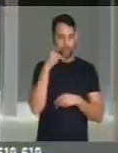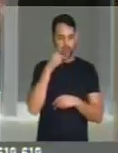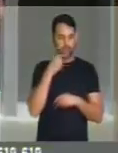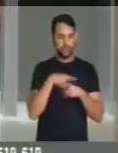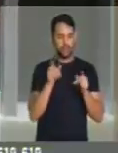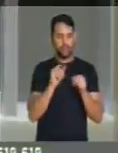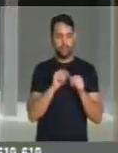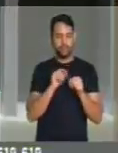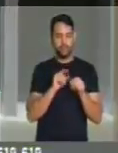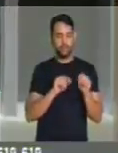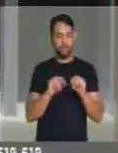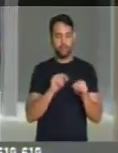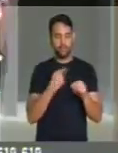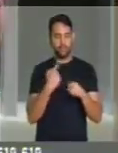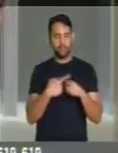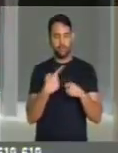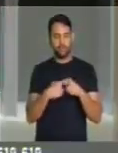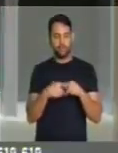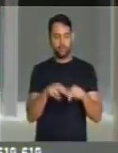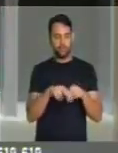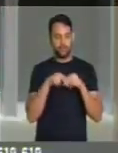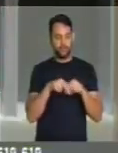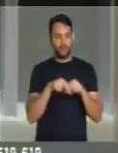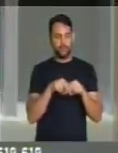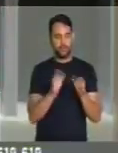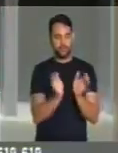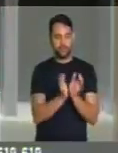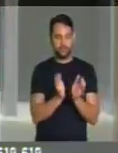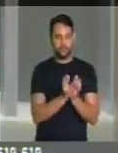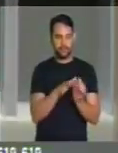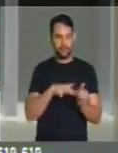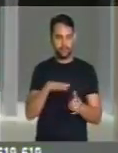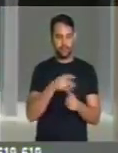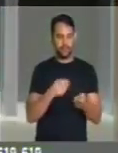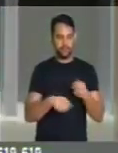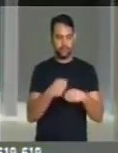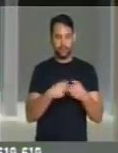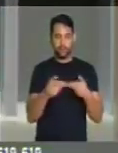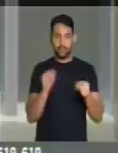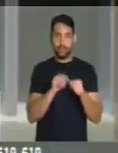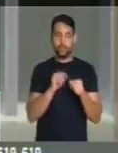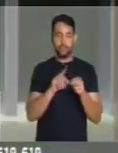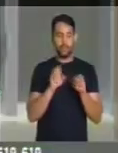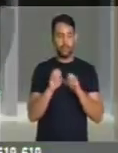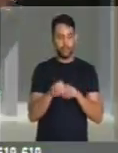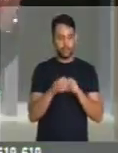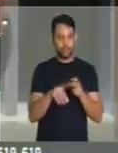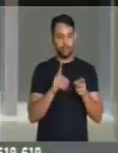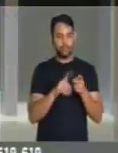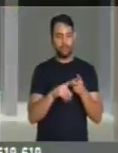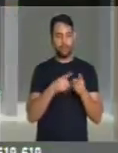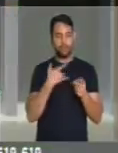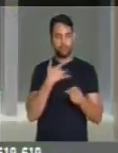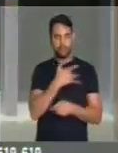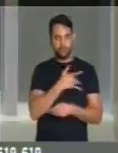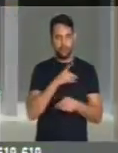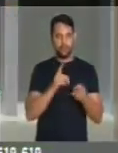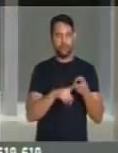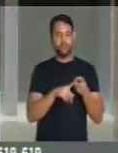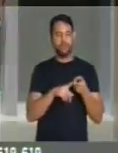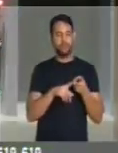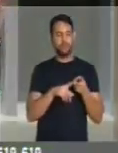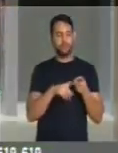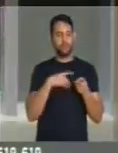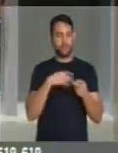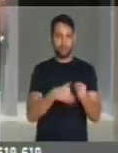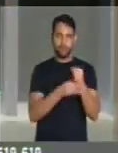de também a acolhida que tive a parte do setor do comércio, da educação, da saúde,